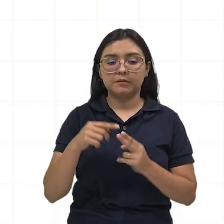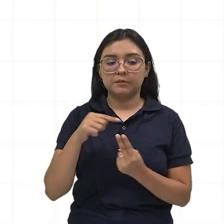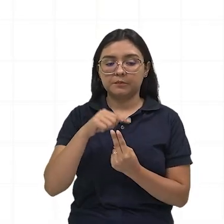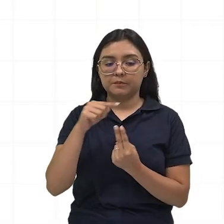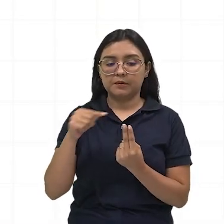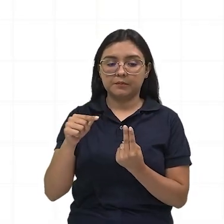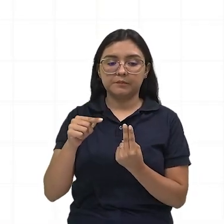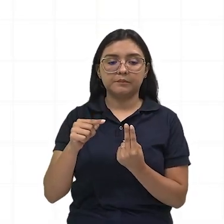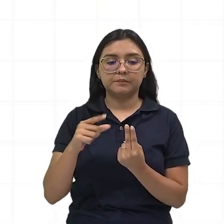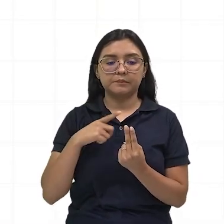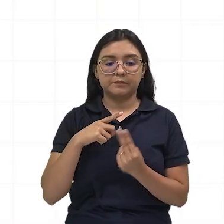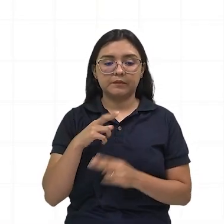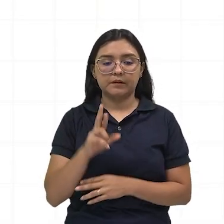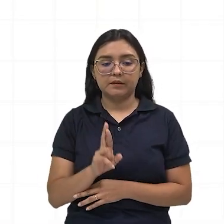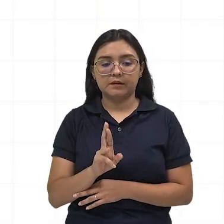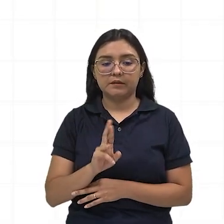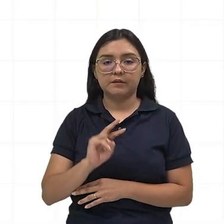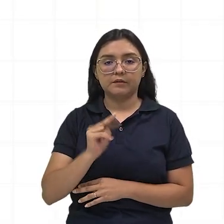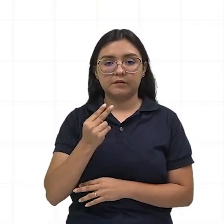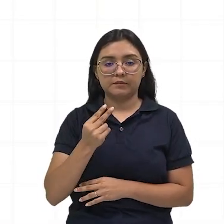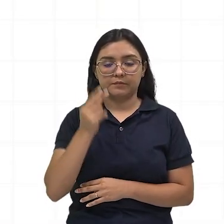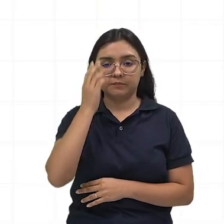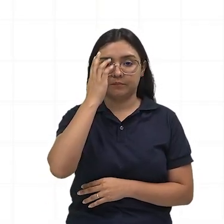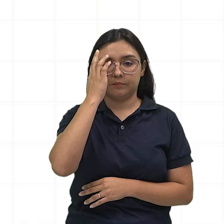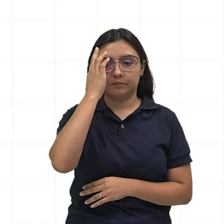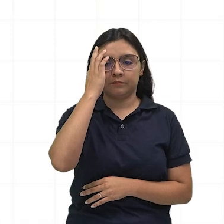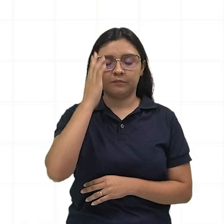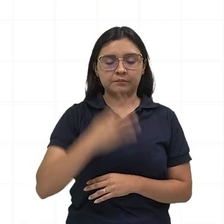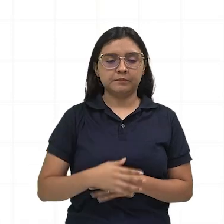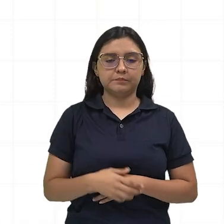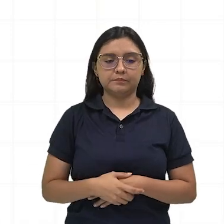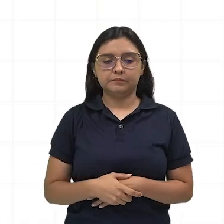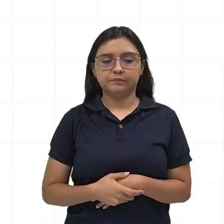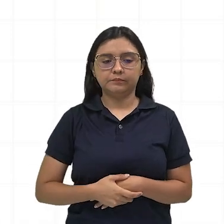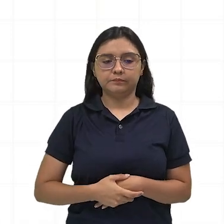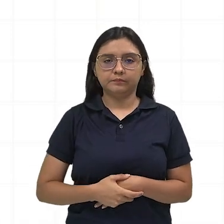πr ao quadrado. Ou seja,